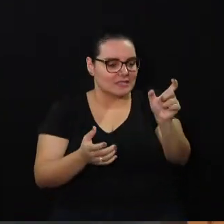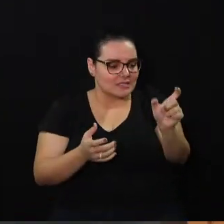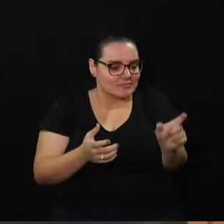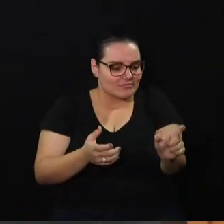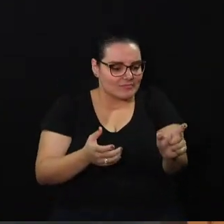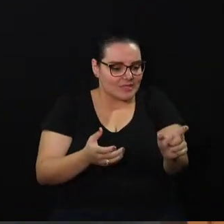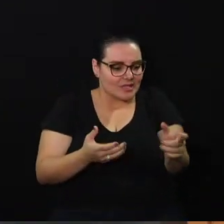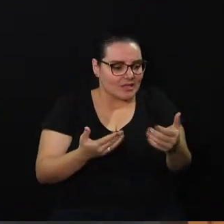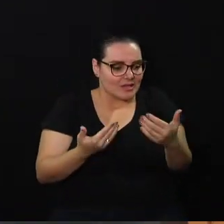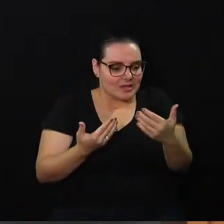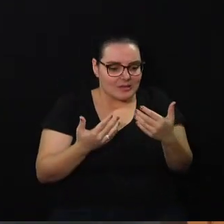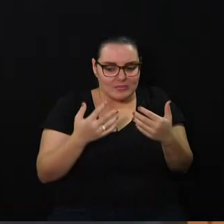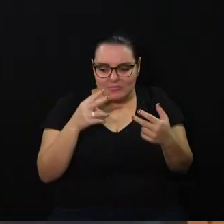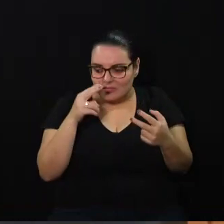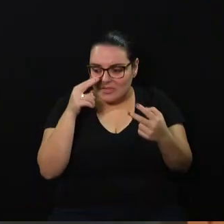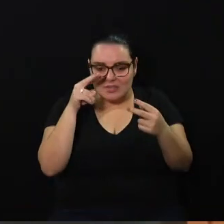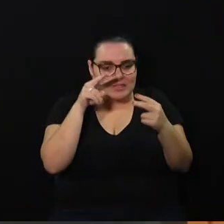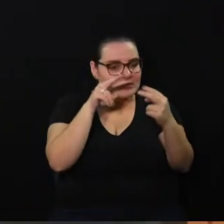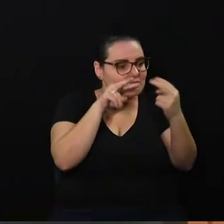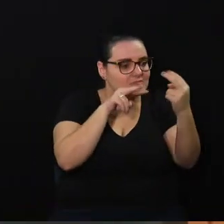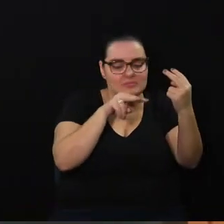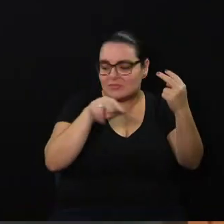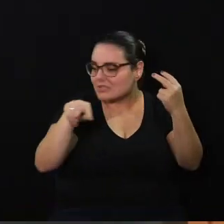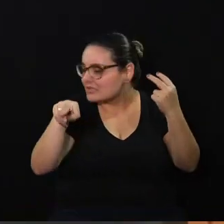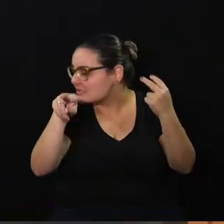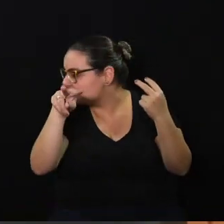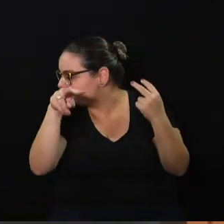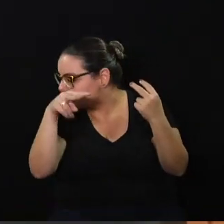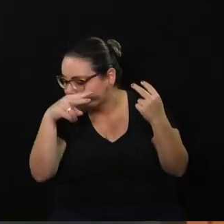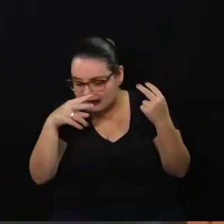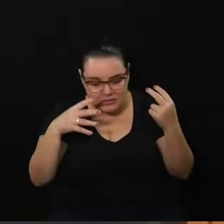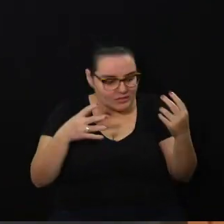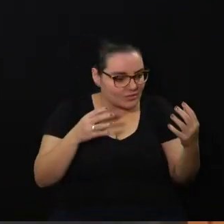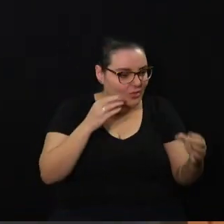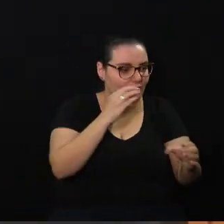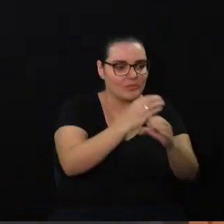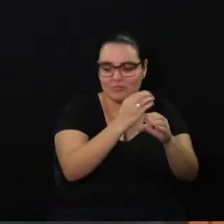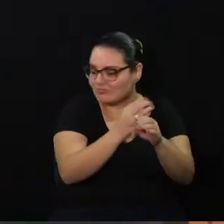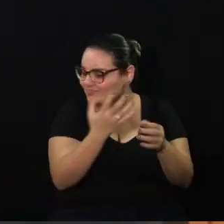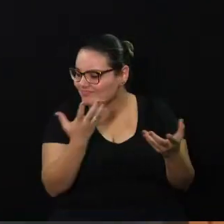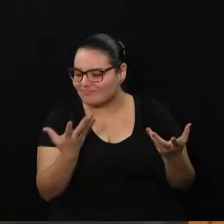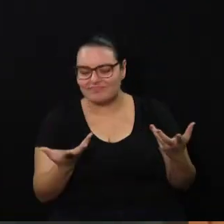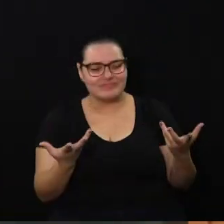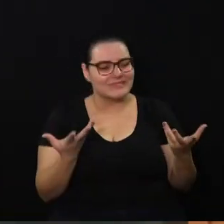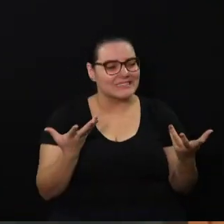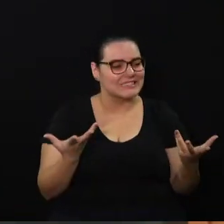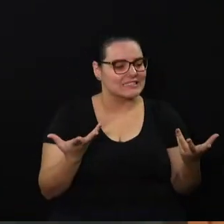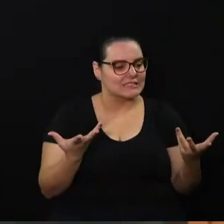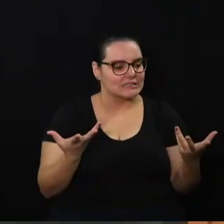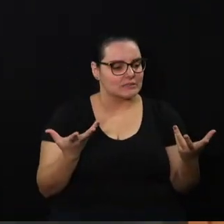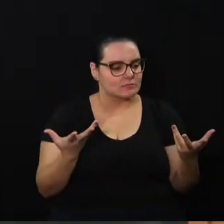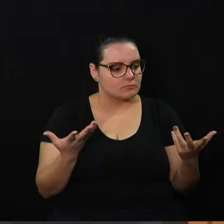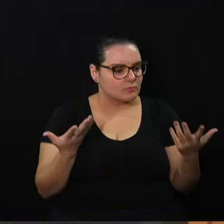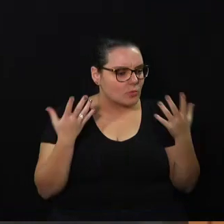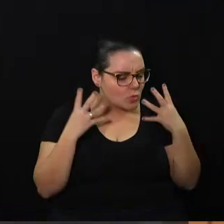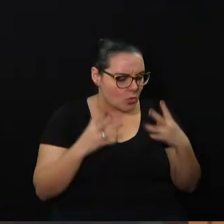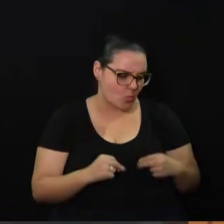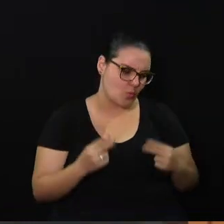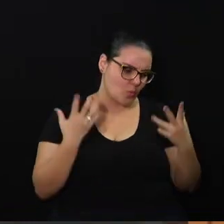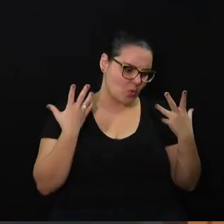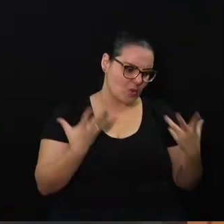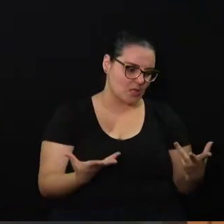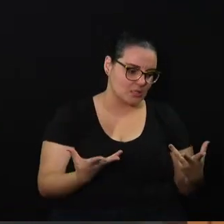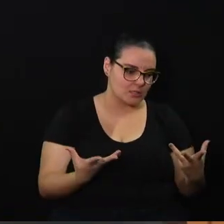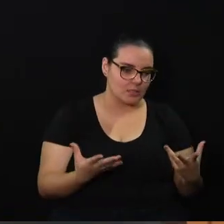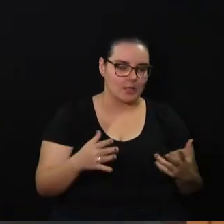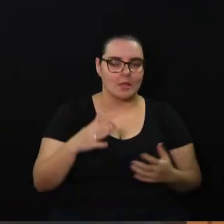perdeu olhar não tem intenção comunicativa e de repente a gente saber que tem